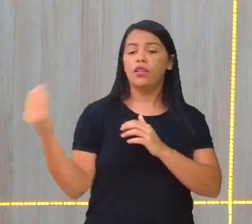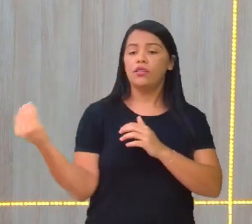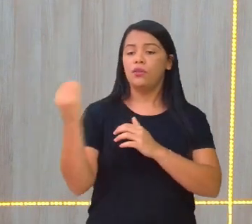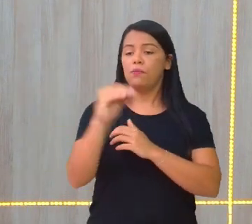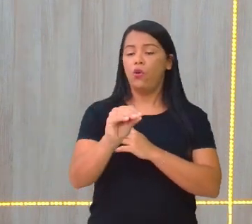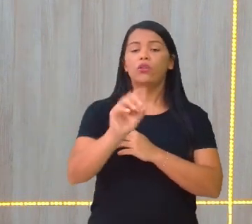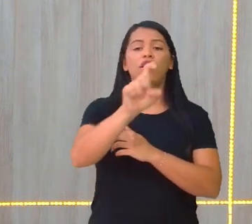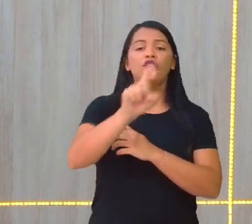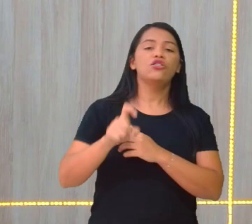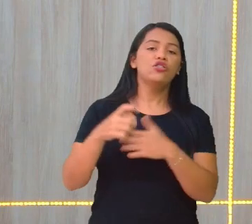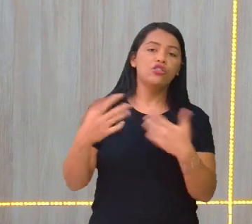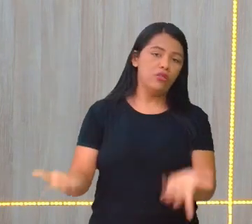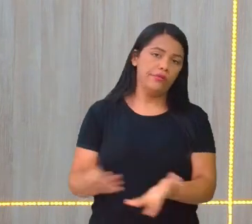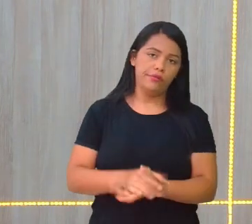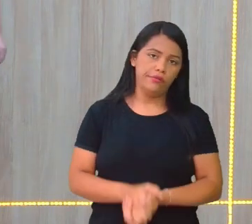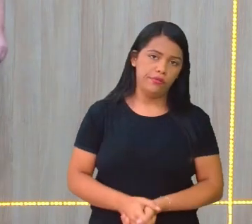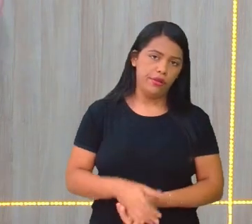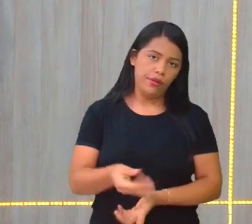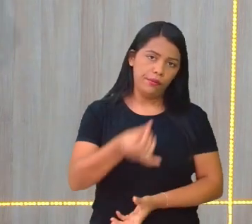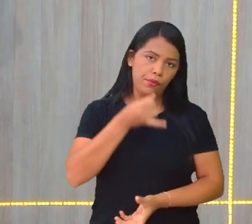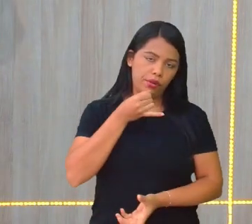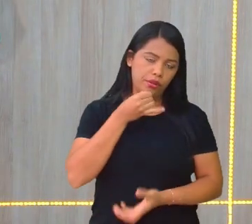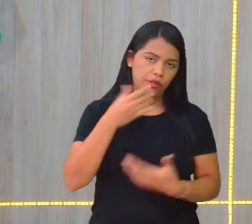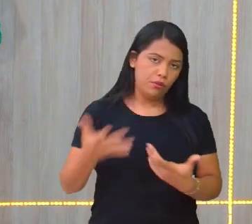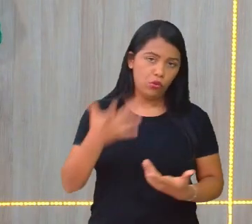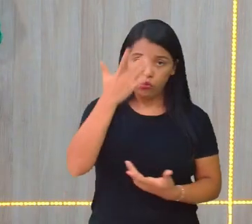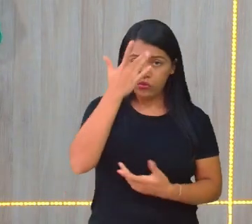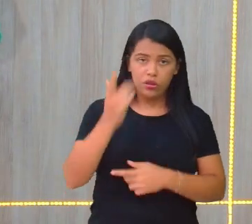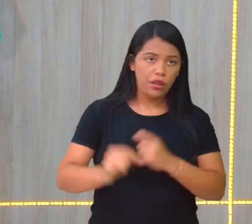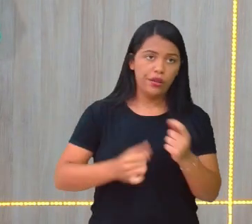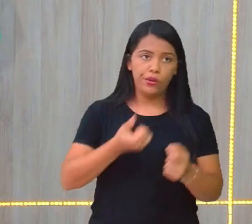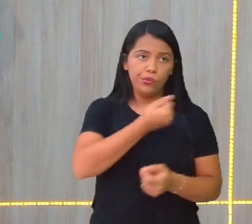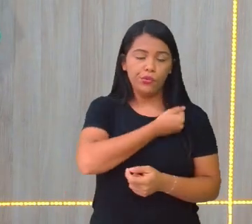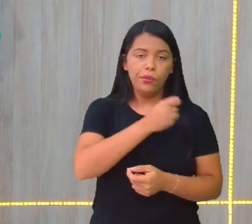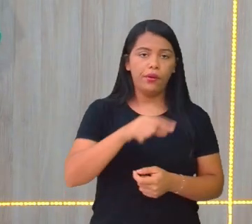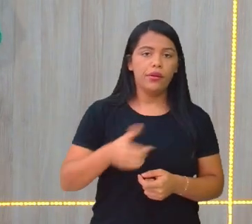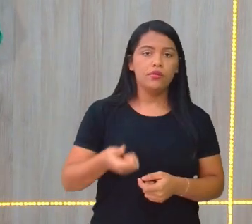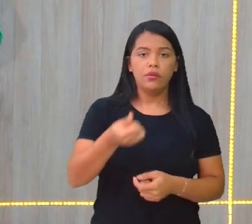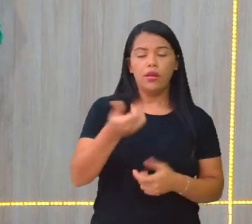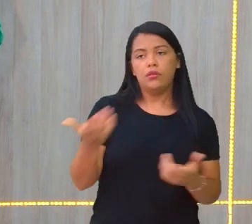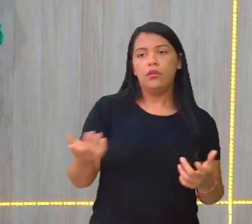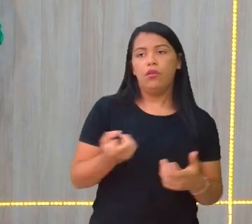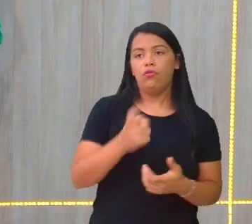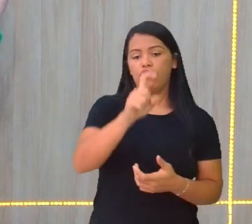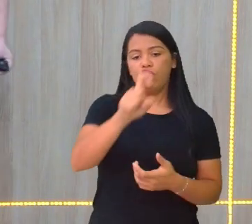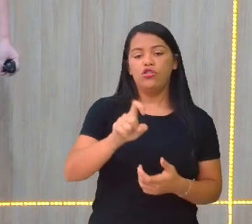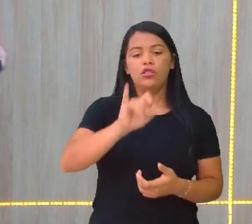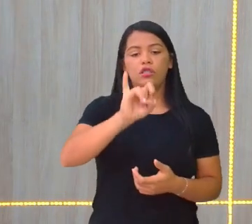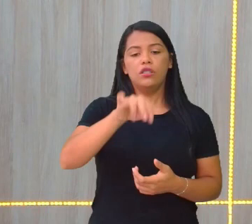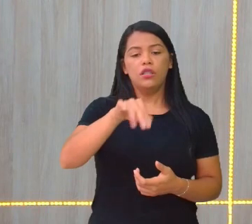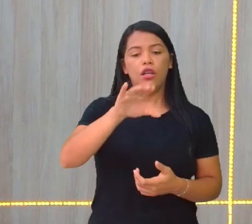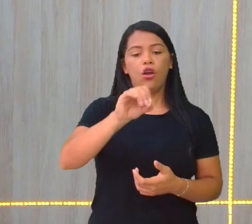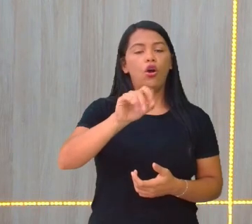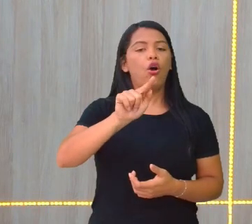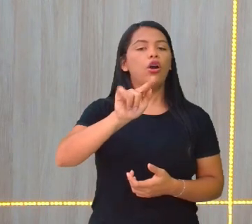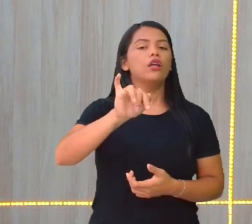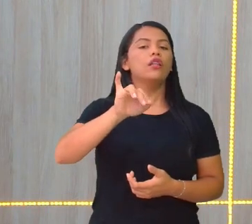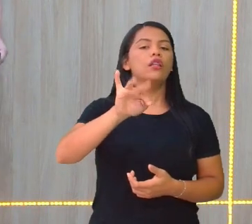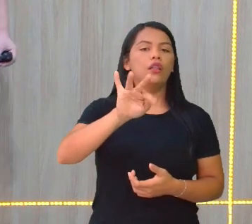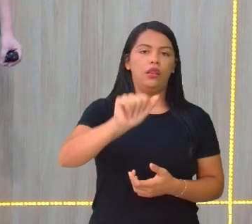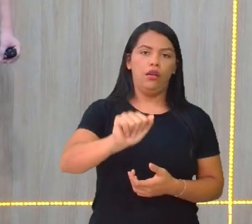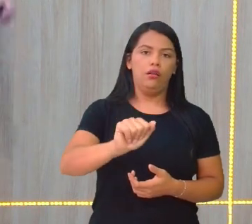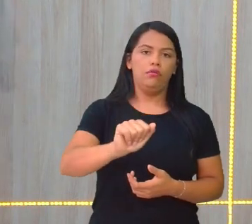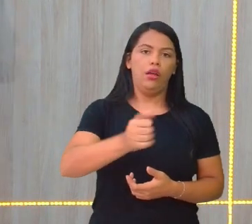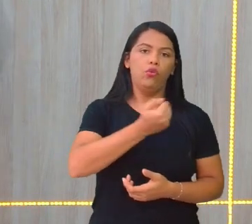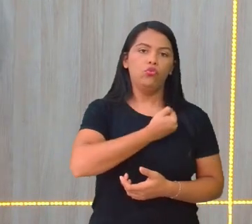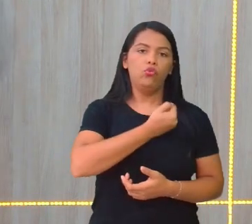que eu não sei se que é 6. É só para vocês perceberem a incógnita. Por quê? No lugar do 6, eu botei o